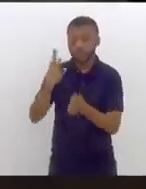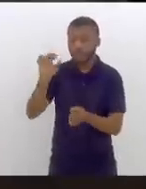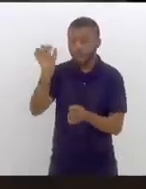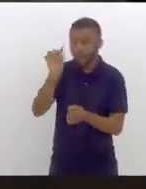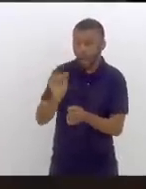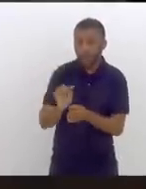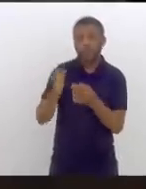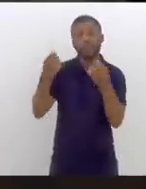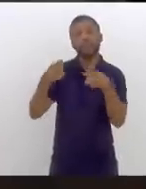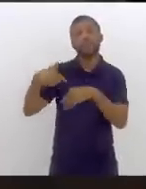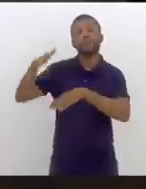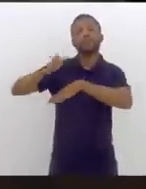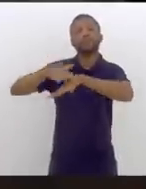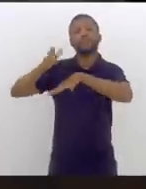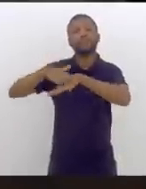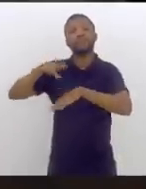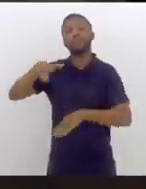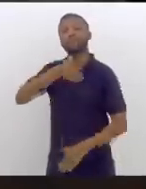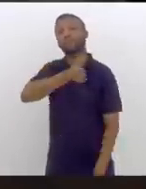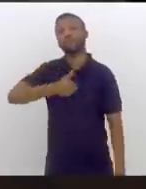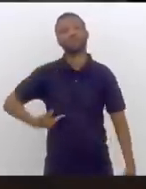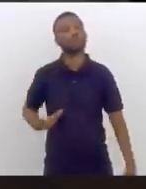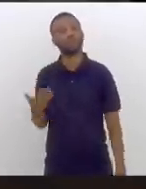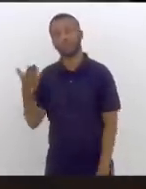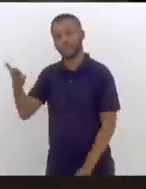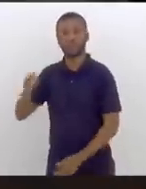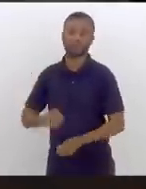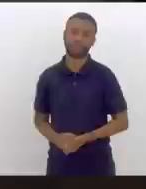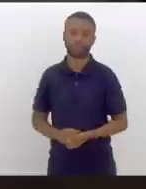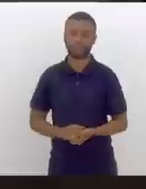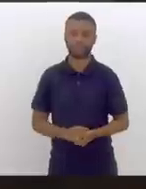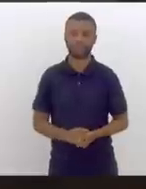tem que partir do Governador